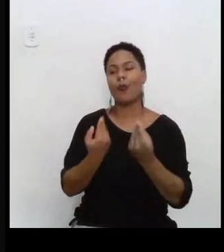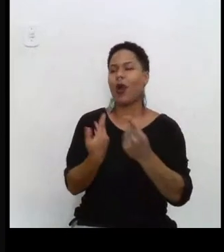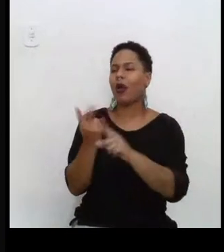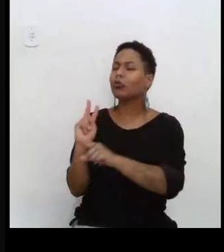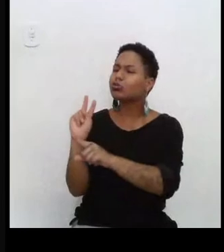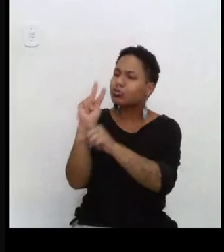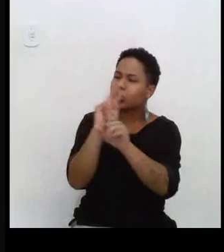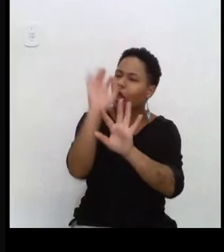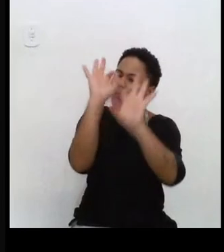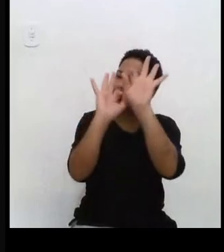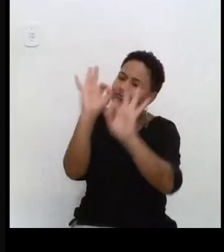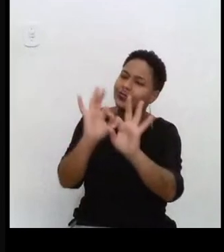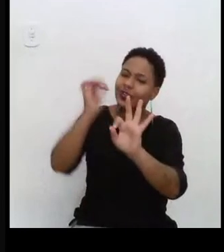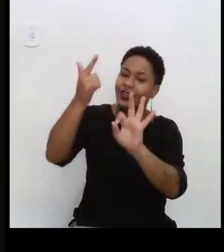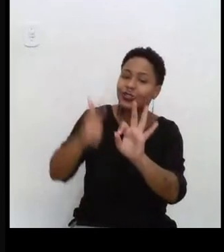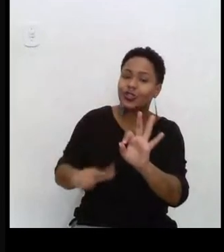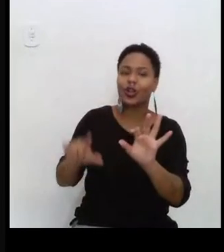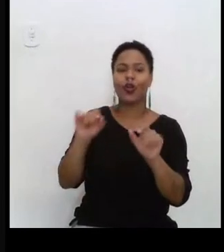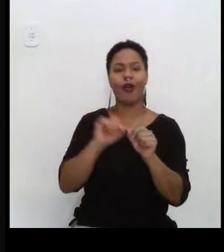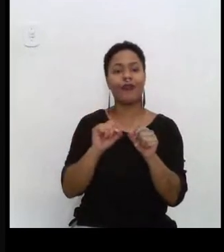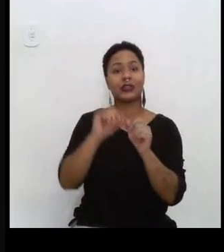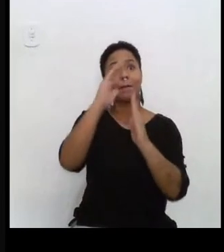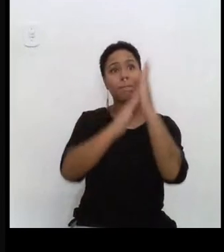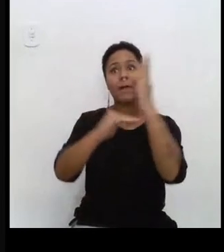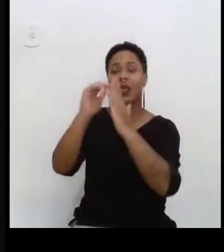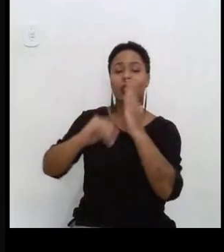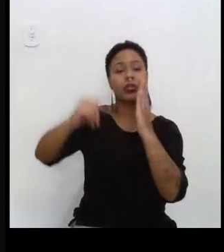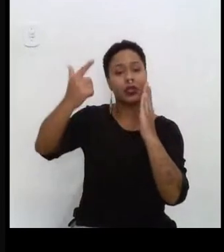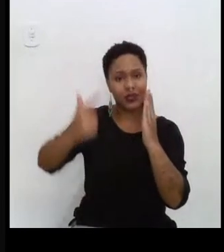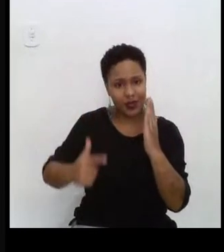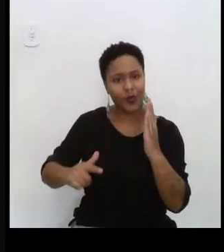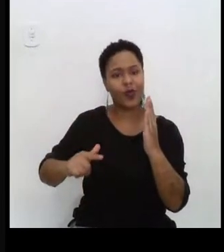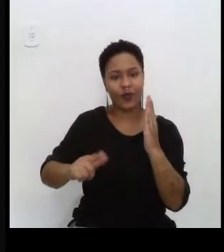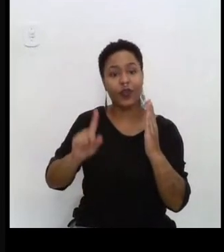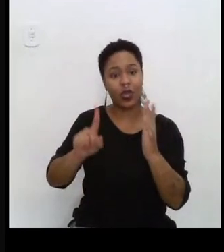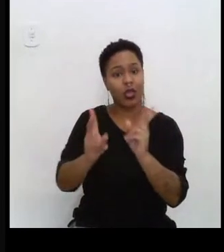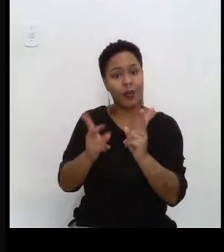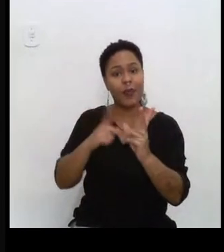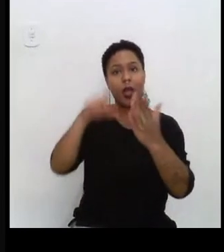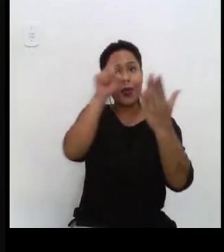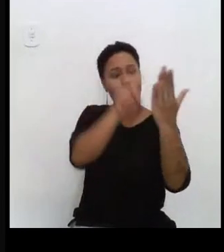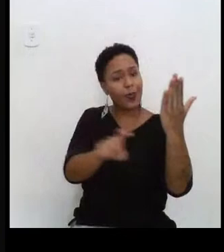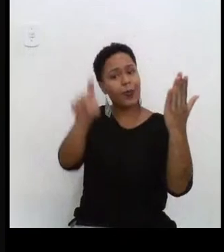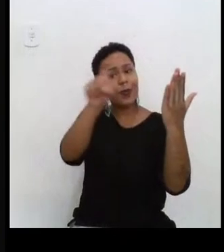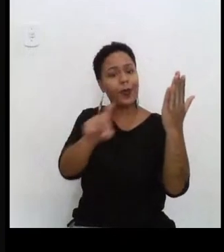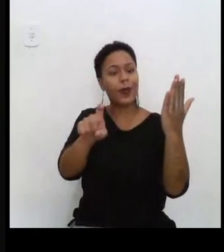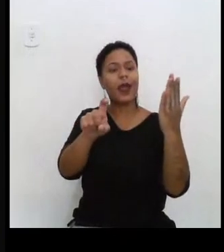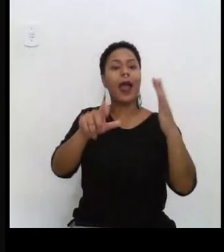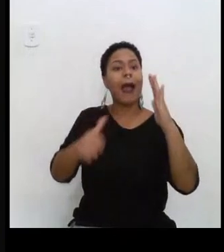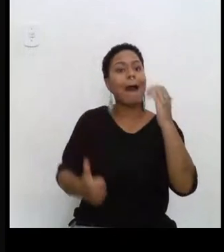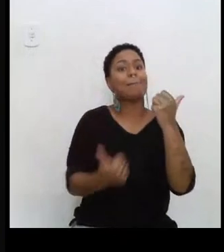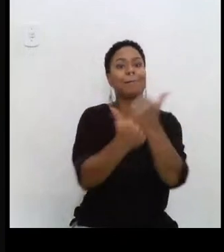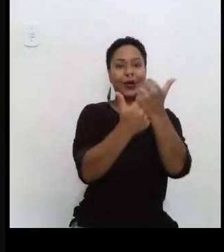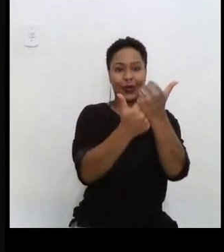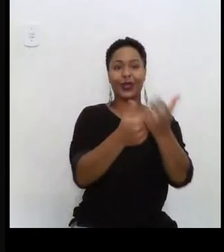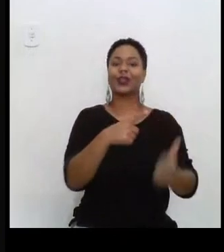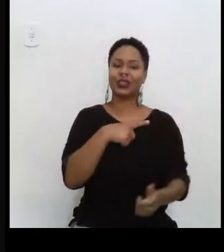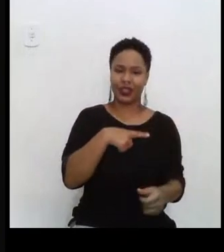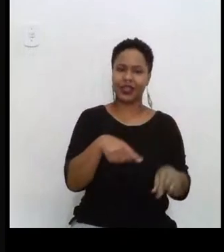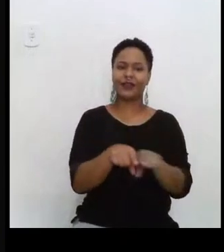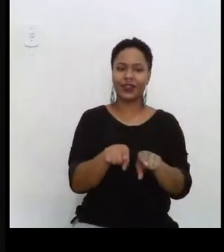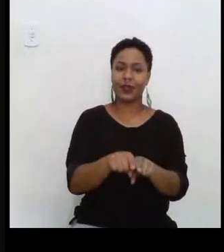Stacy pintar inclusa nesse no Arraial de começar este de apoio no Galo na outra forma